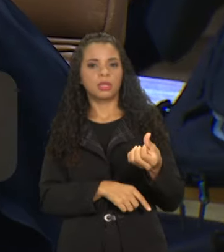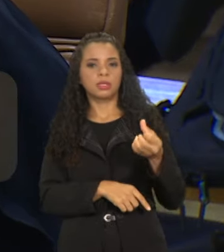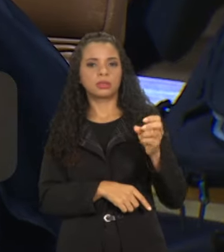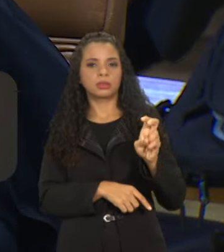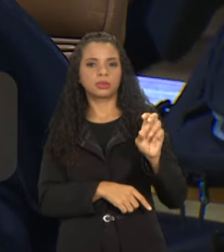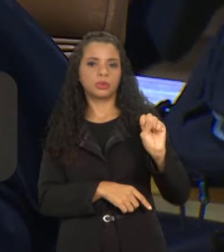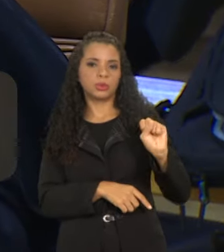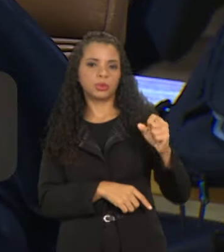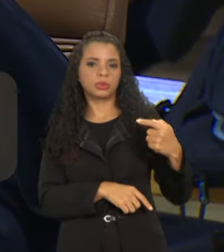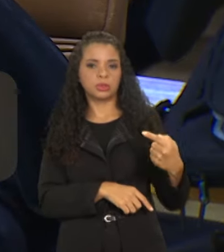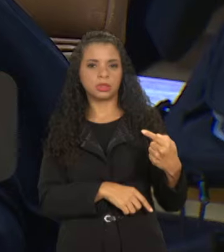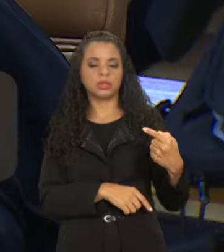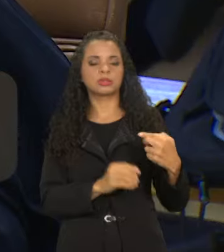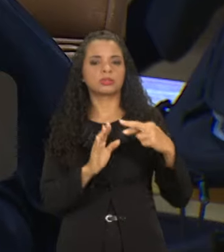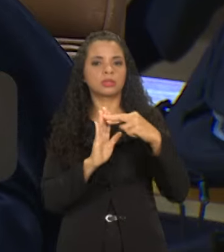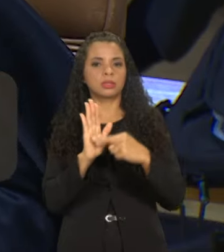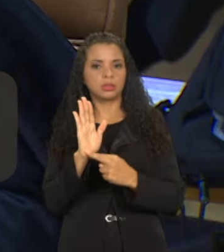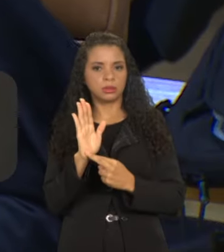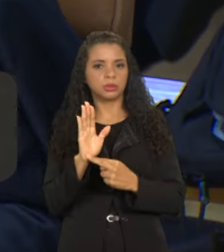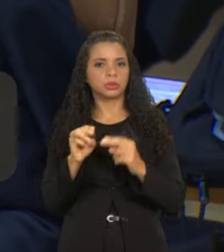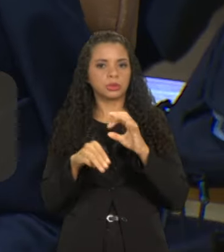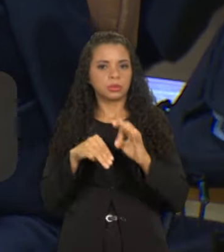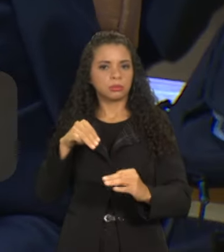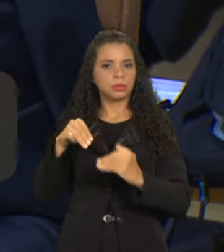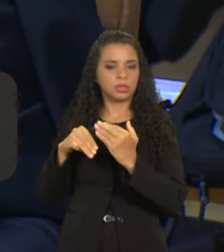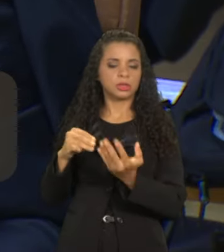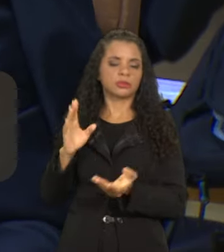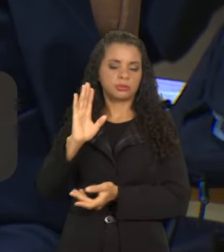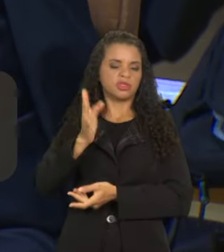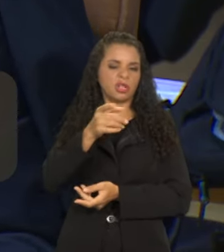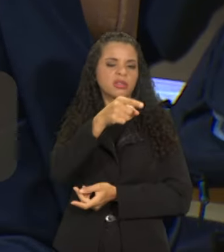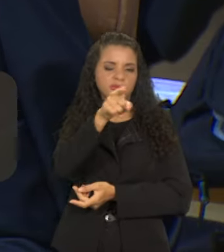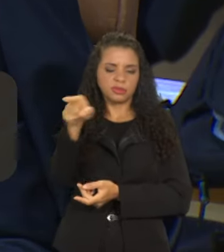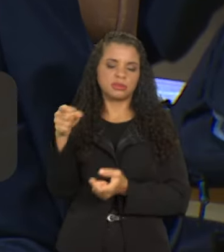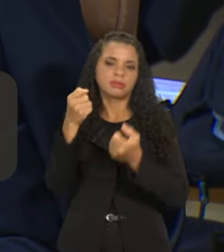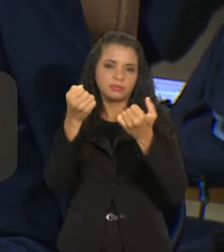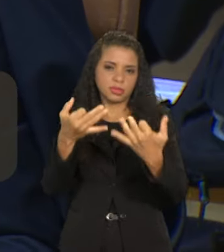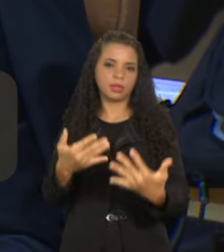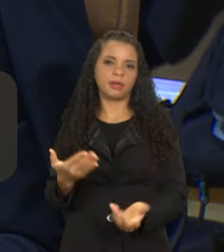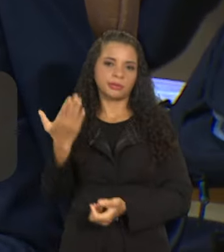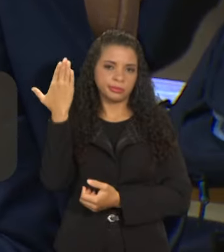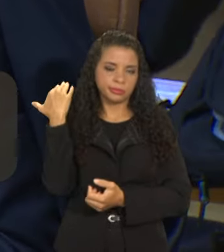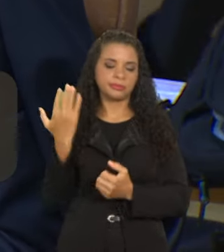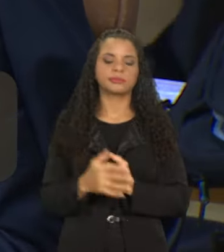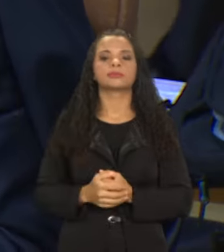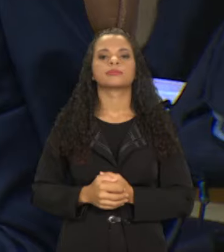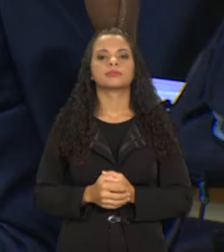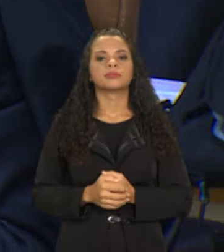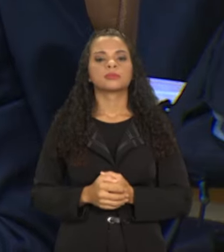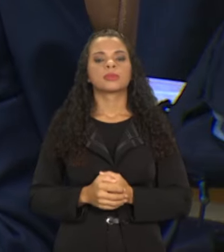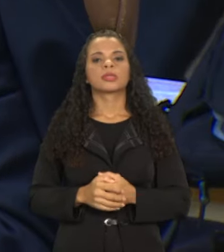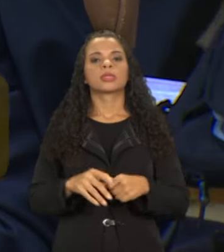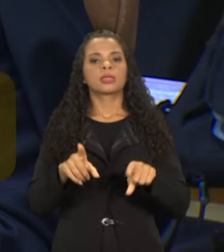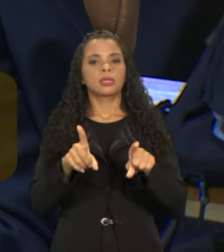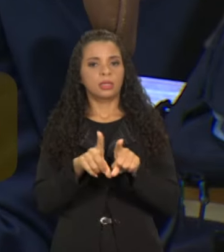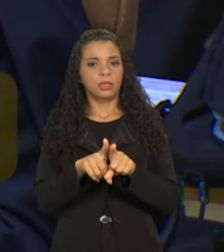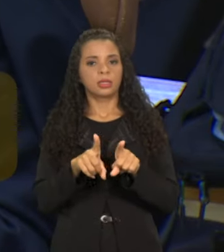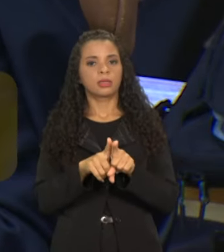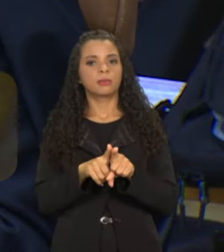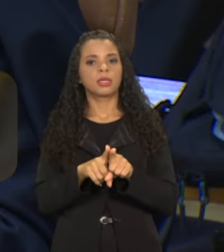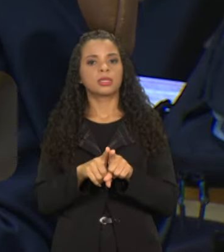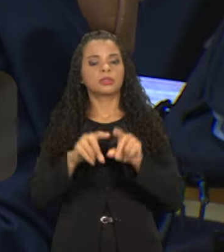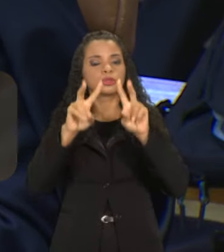Ricardo Lewandowski, aqui já lembrado. E, do ponto de vista do pano de fundo,